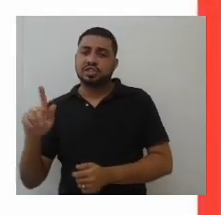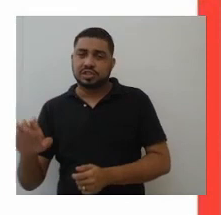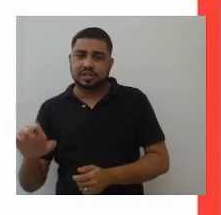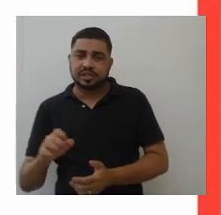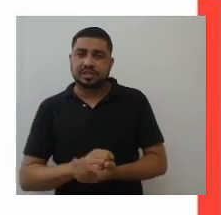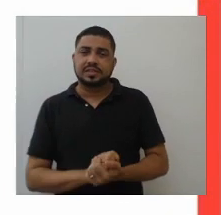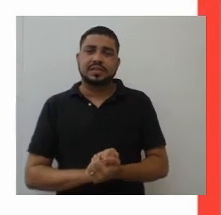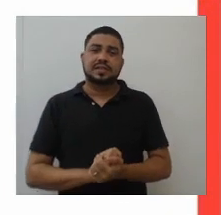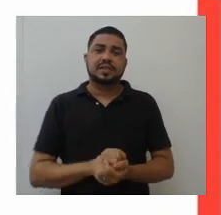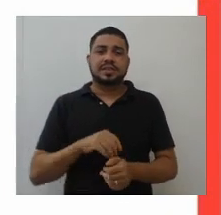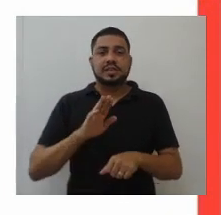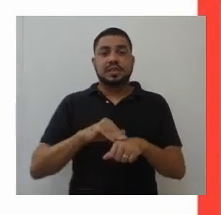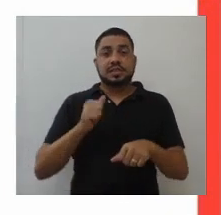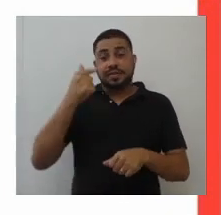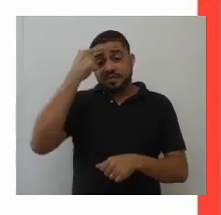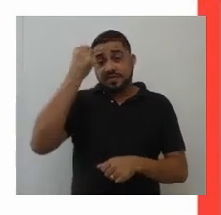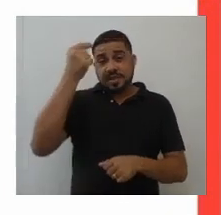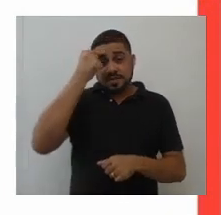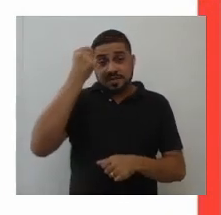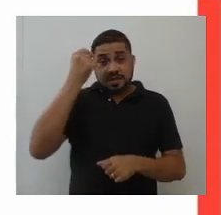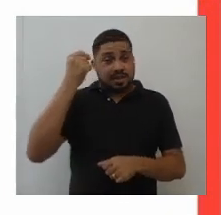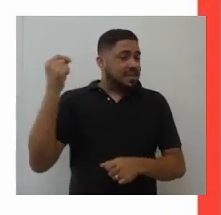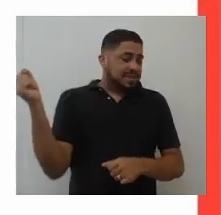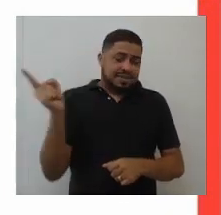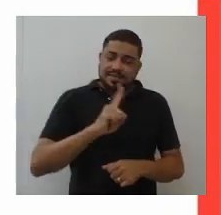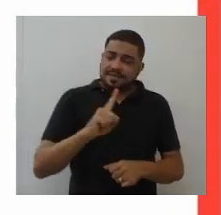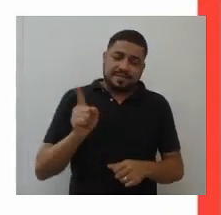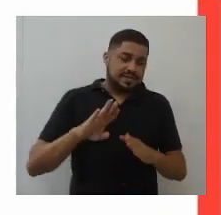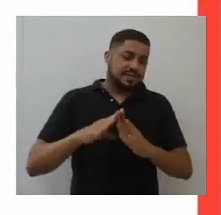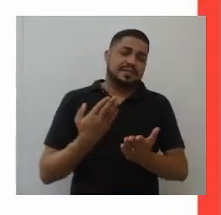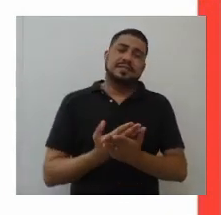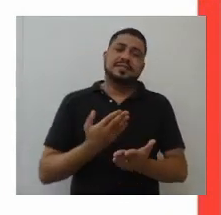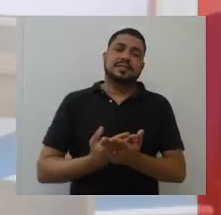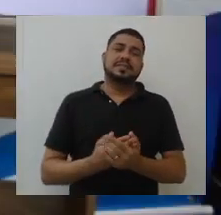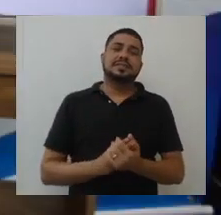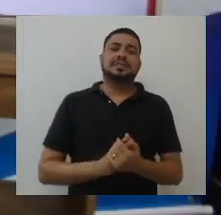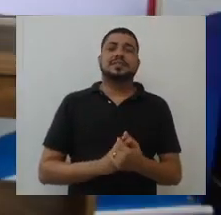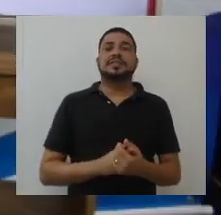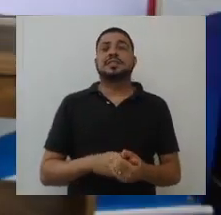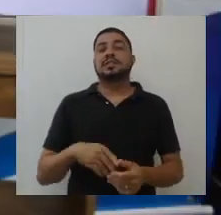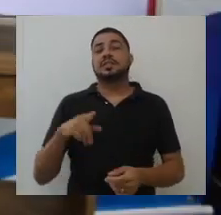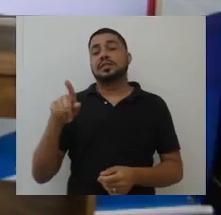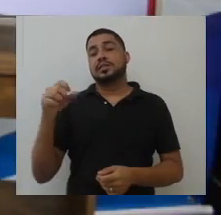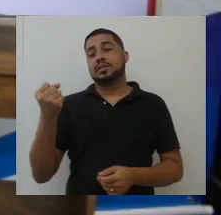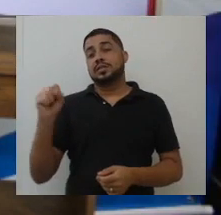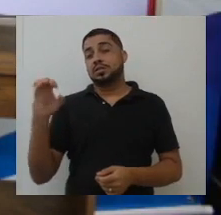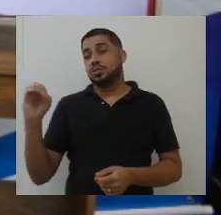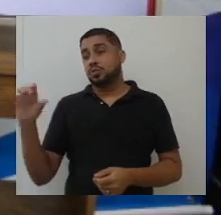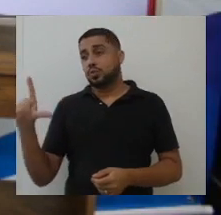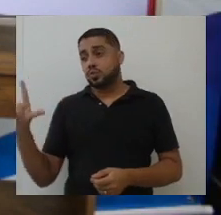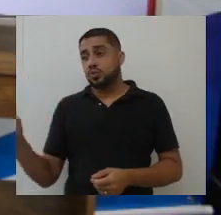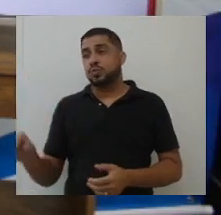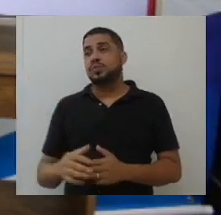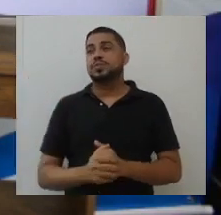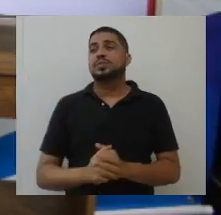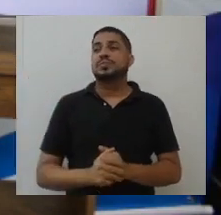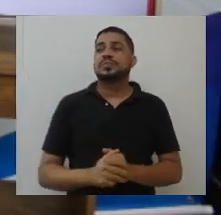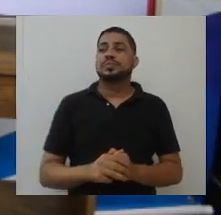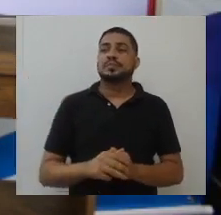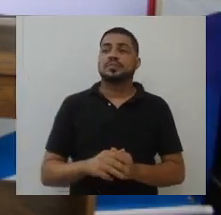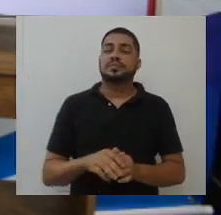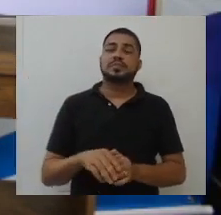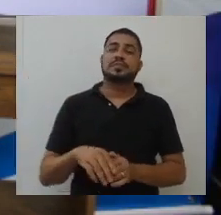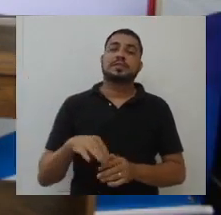de faculdade. Não é colégio. Colégio em inglês vai ser chamado de school. School.